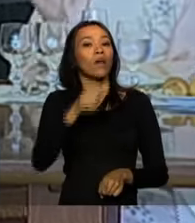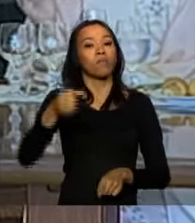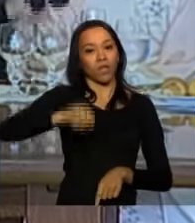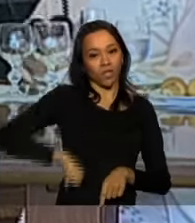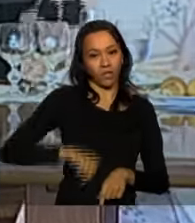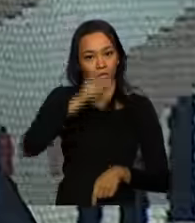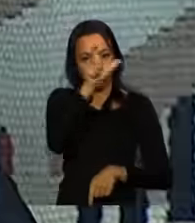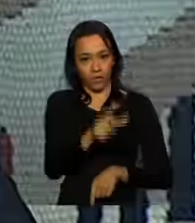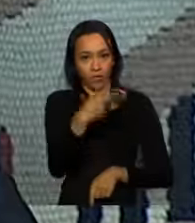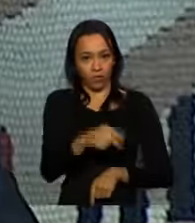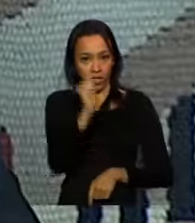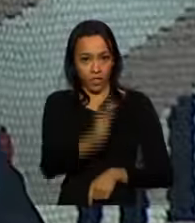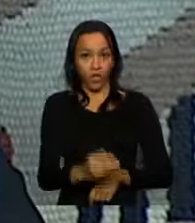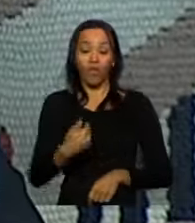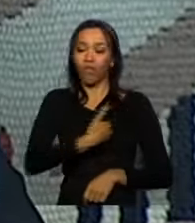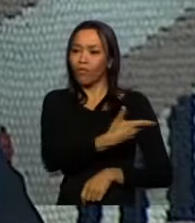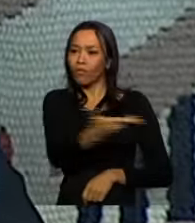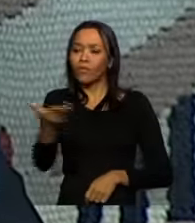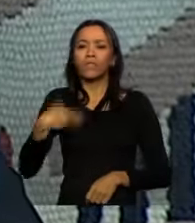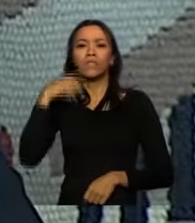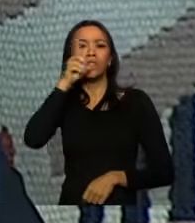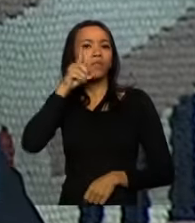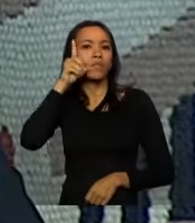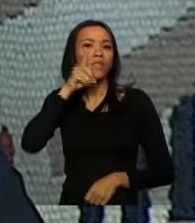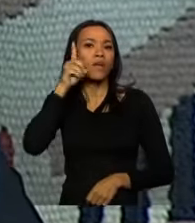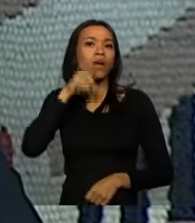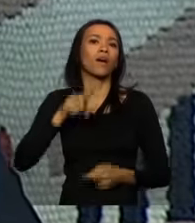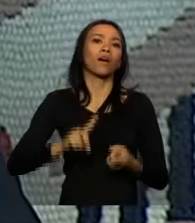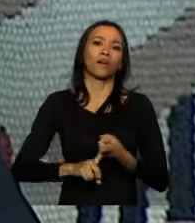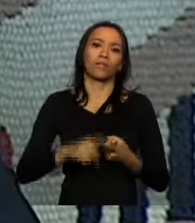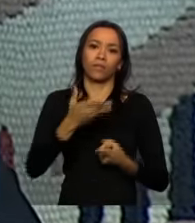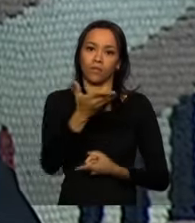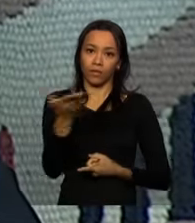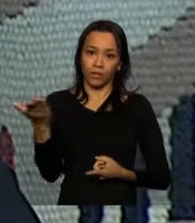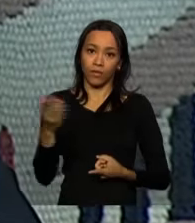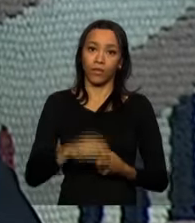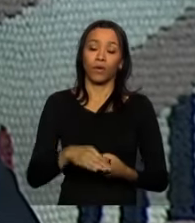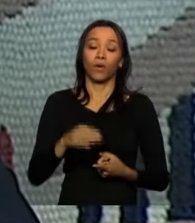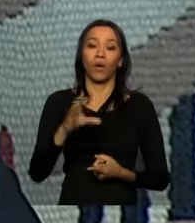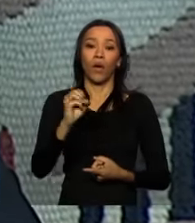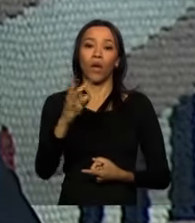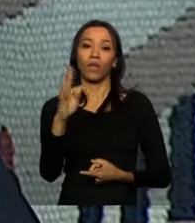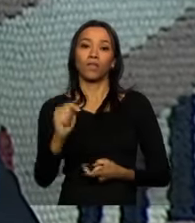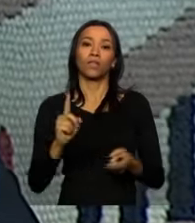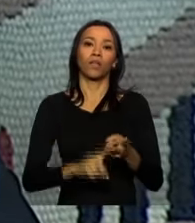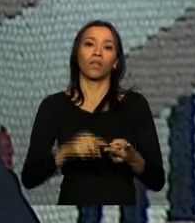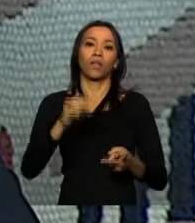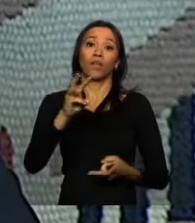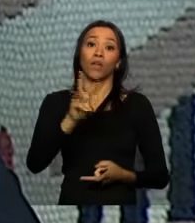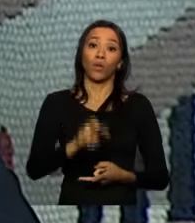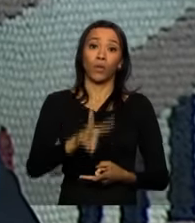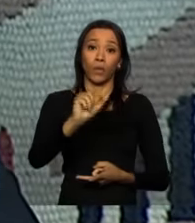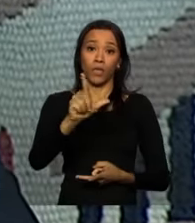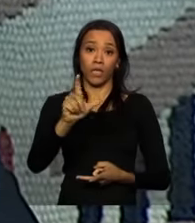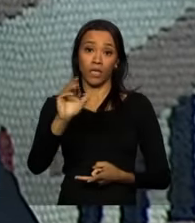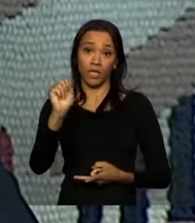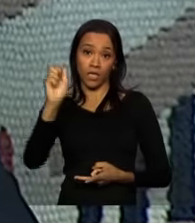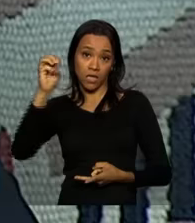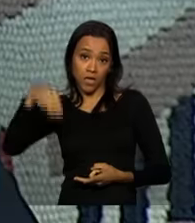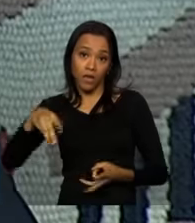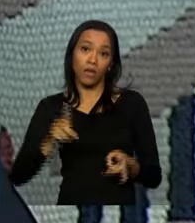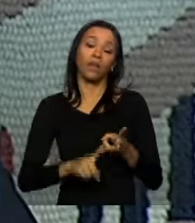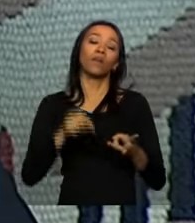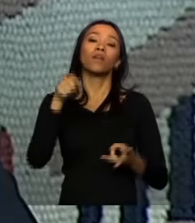senhores parlamentares, deputada Keito Ota, deputado William Wu e deputado